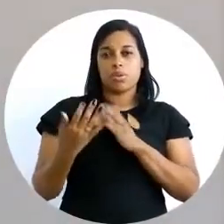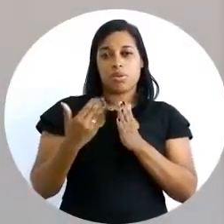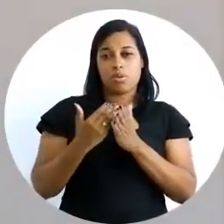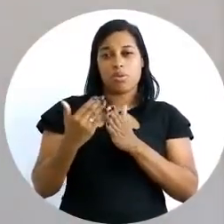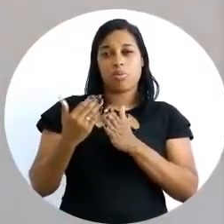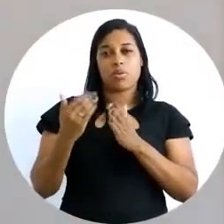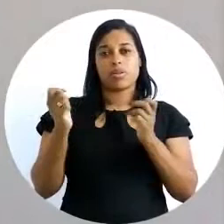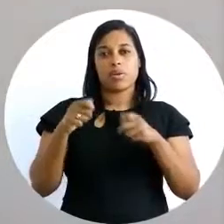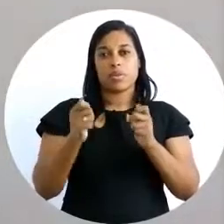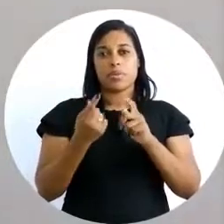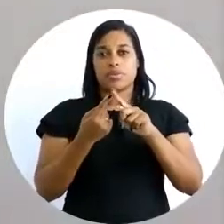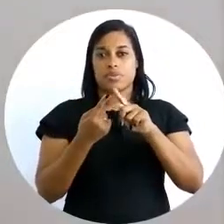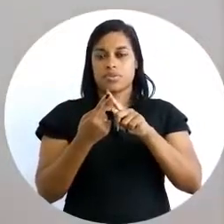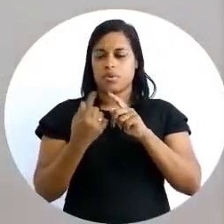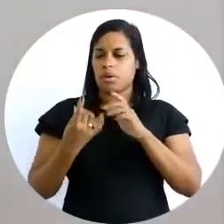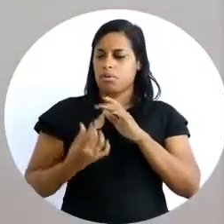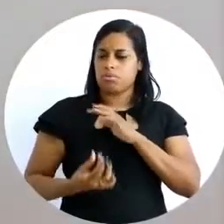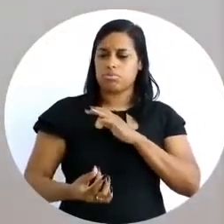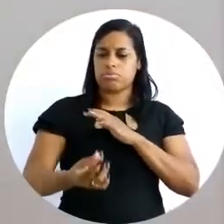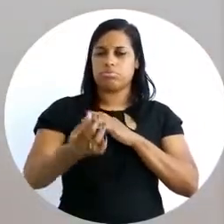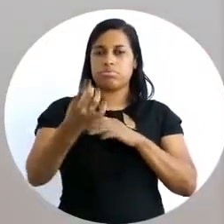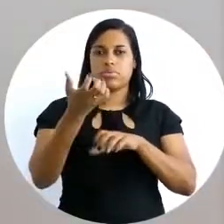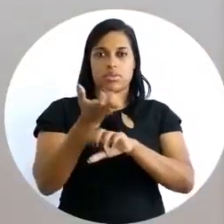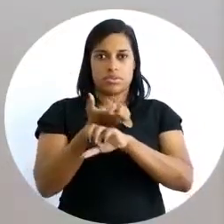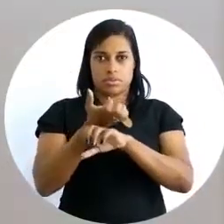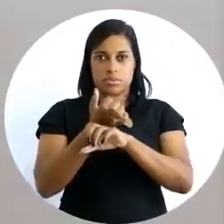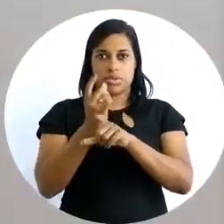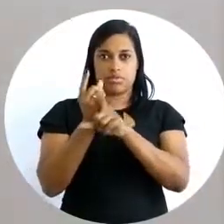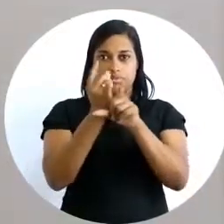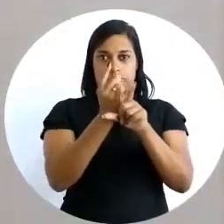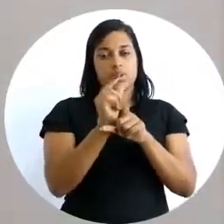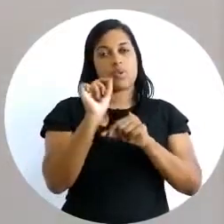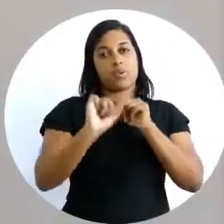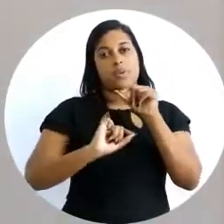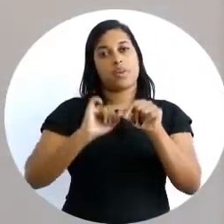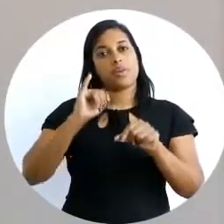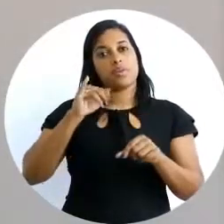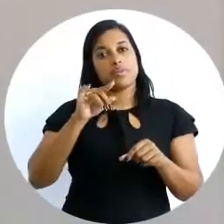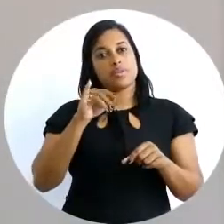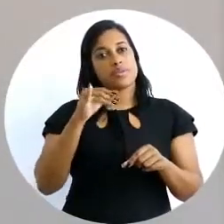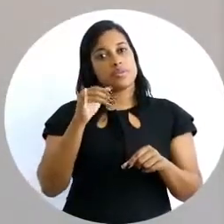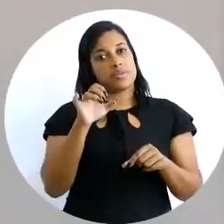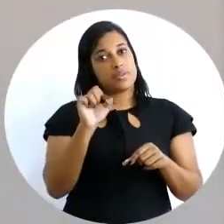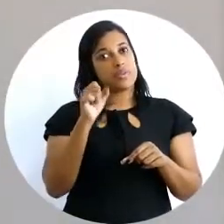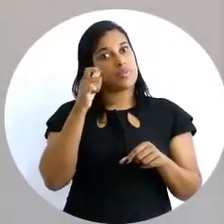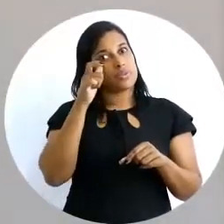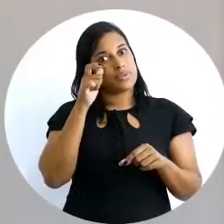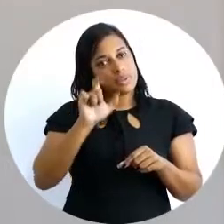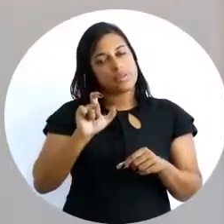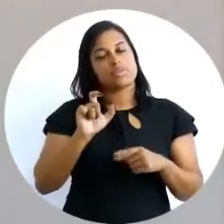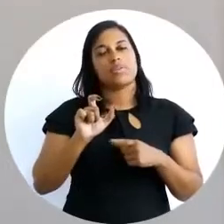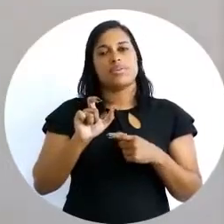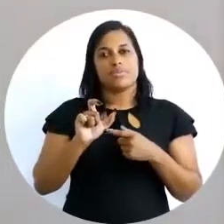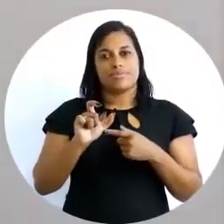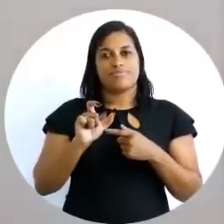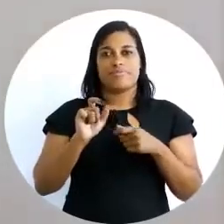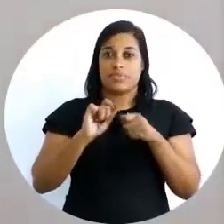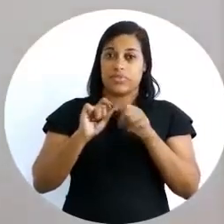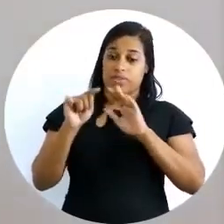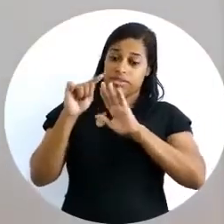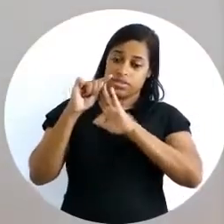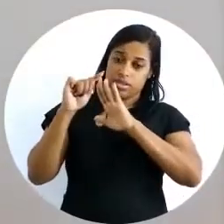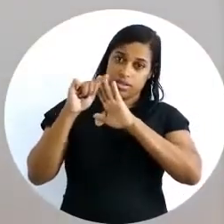ao longo da nossa disciplina, dos nossos encontros, que os índices eles são instrumentos bem interessantes, que eles fazem